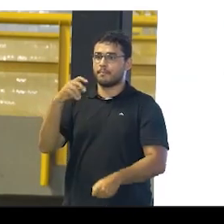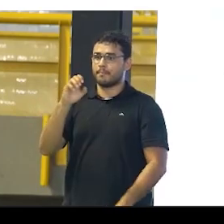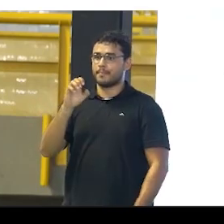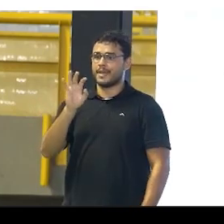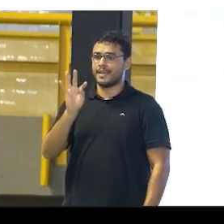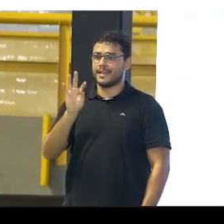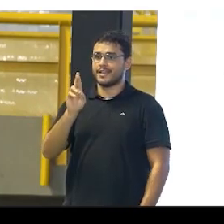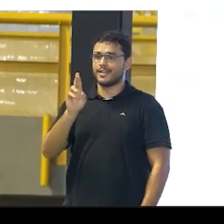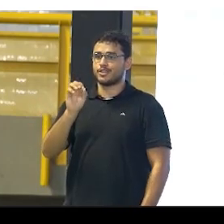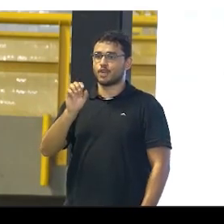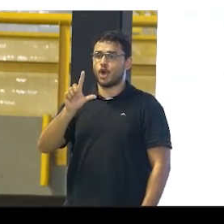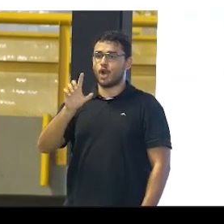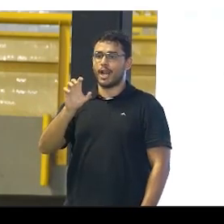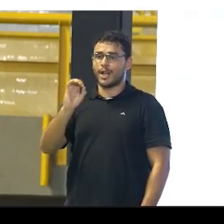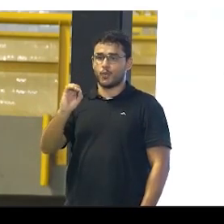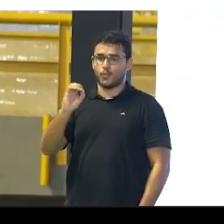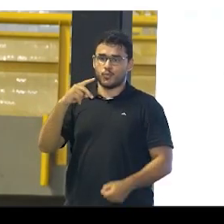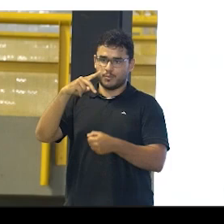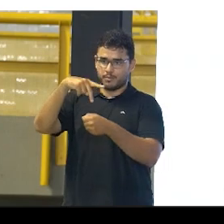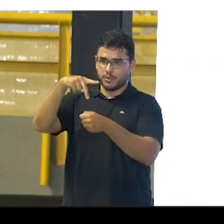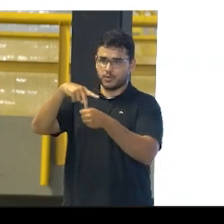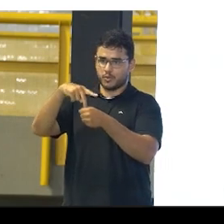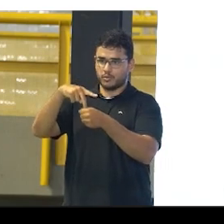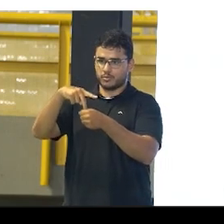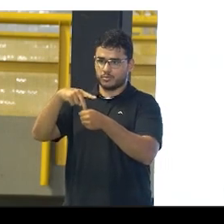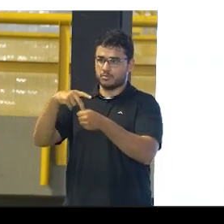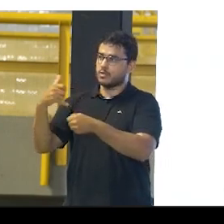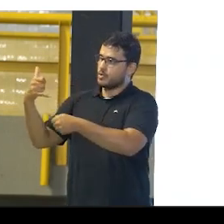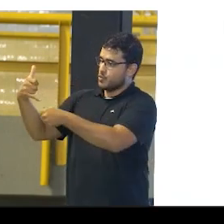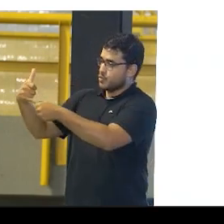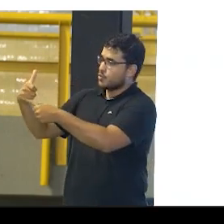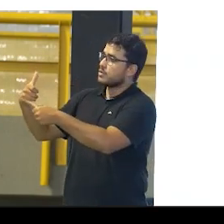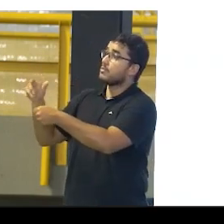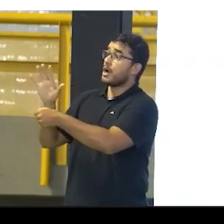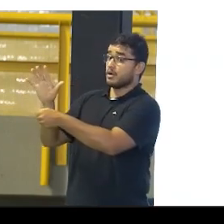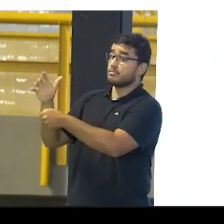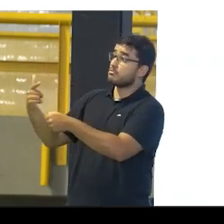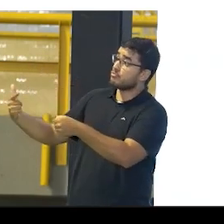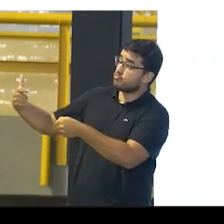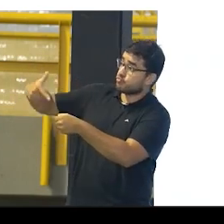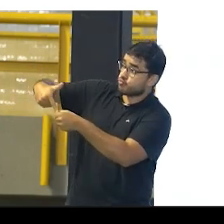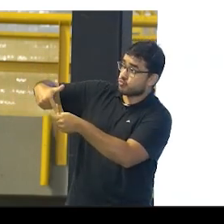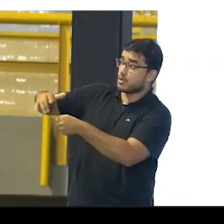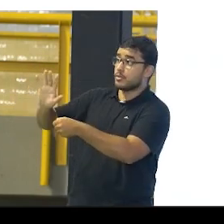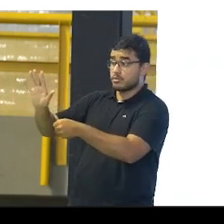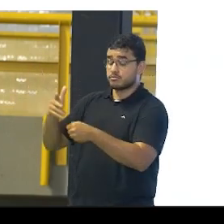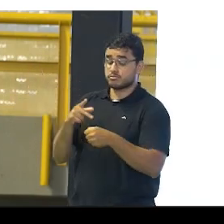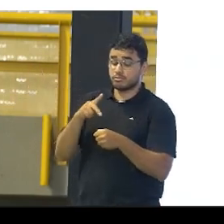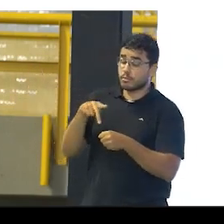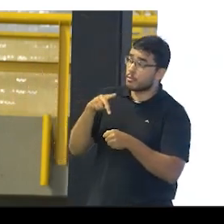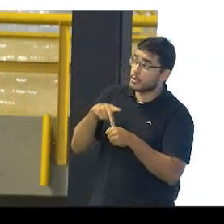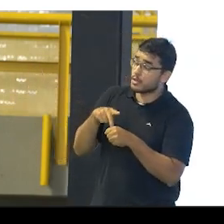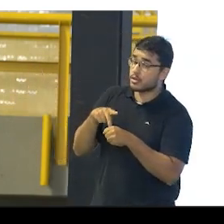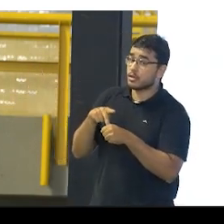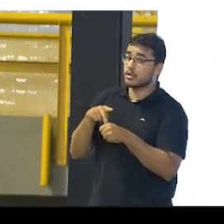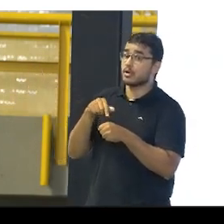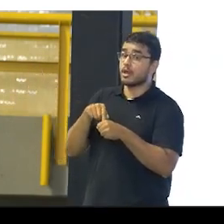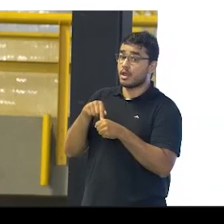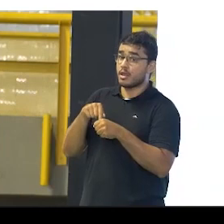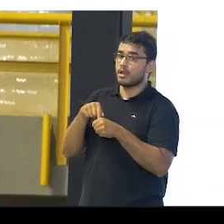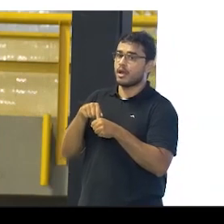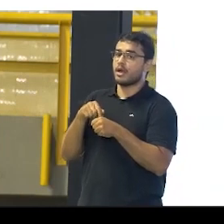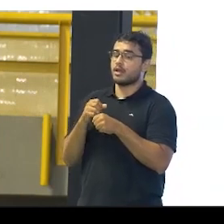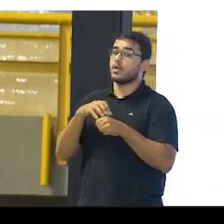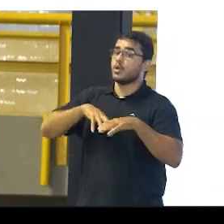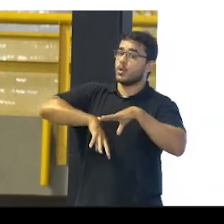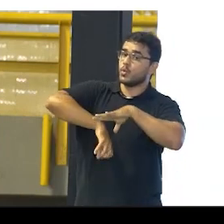utilizadas. Tá? E aí é que está o problema. Tá? Pela diversificação, pela diversidade,